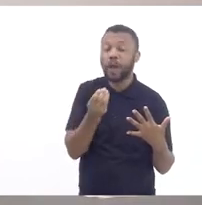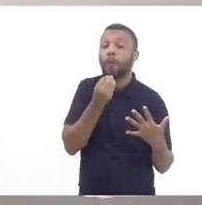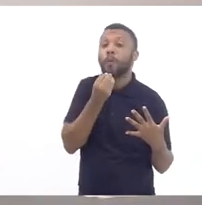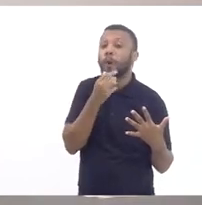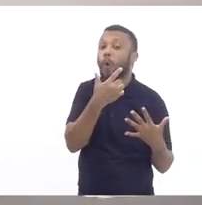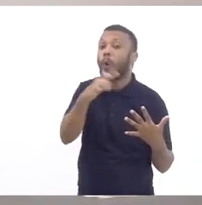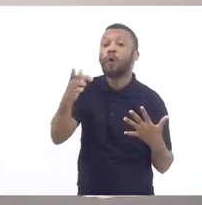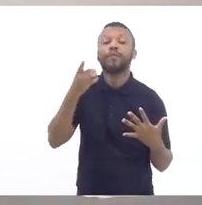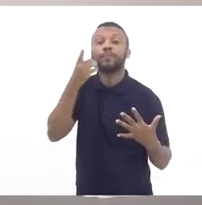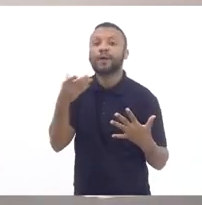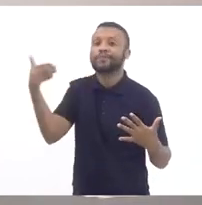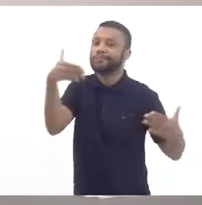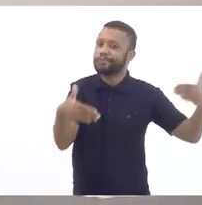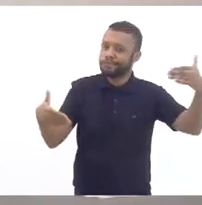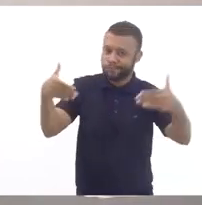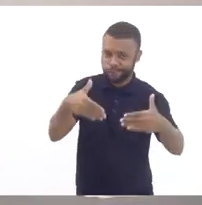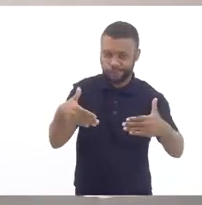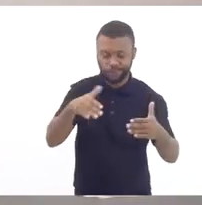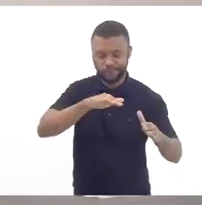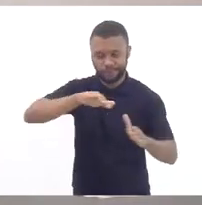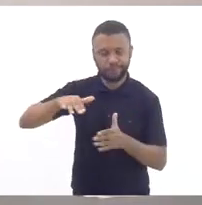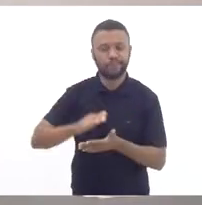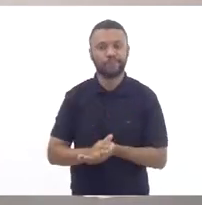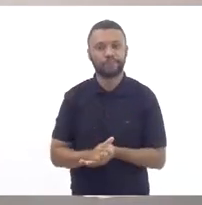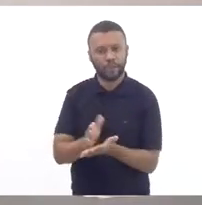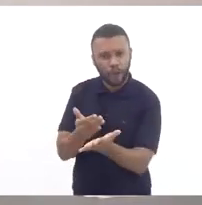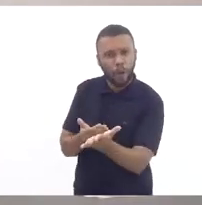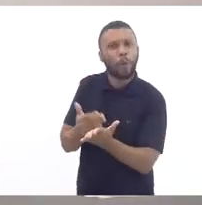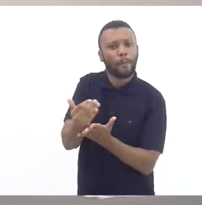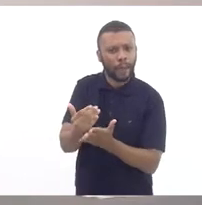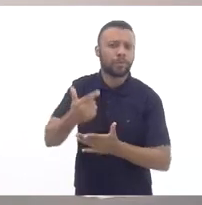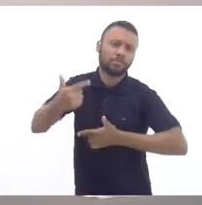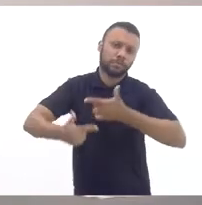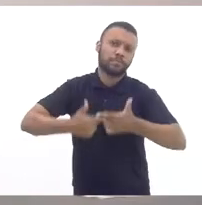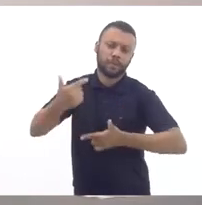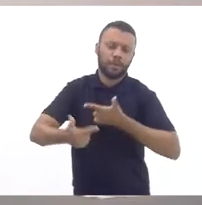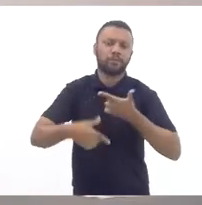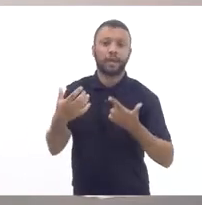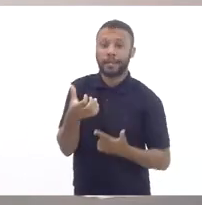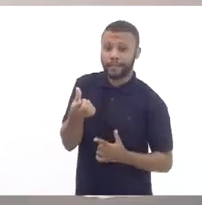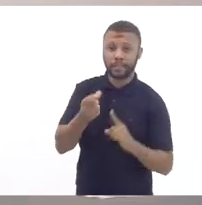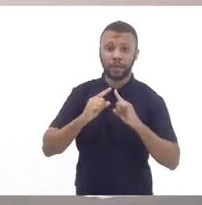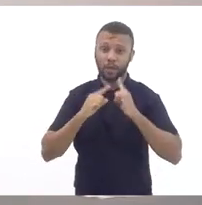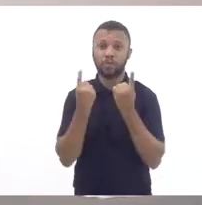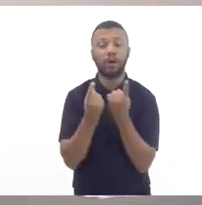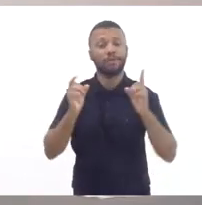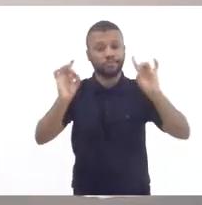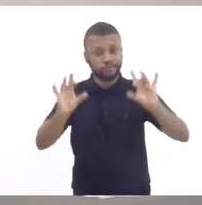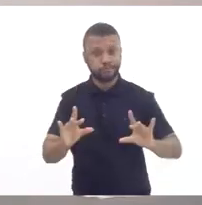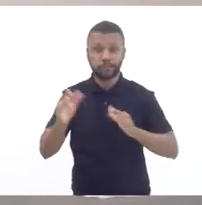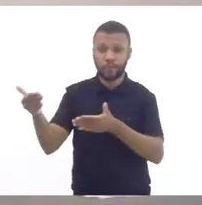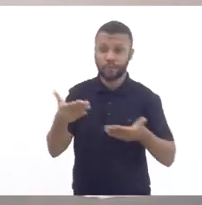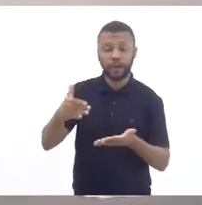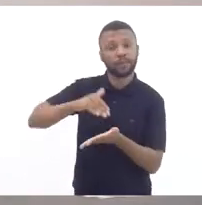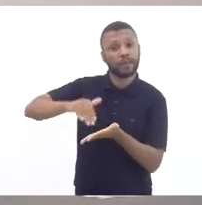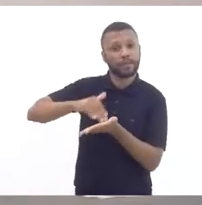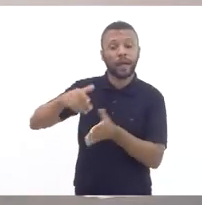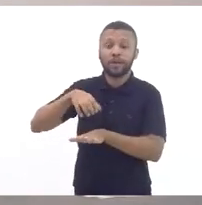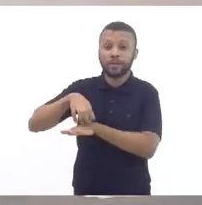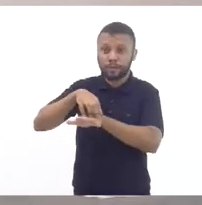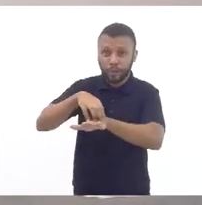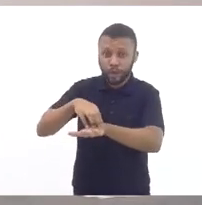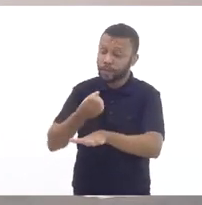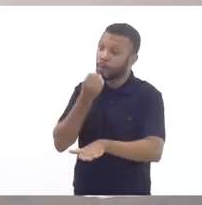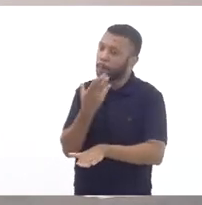Dou aberto os trabalhos da 6ª reunião ordinária para a qual foram convocados. Secretário de Transporte, secretário presente, que bom que o senhor veio,